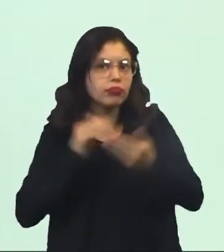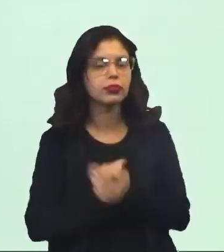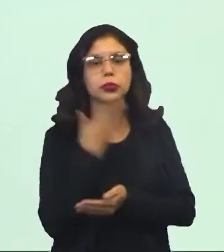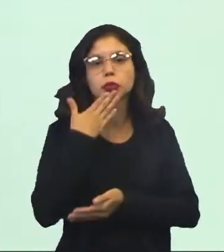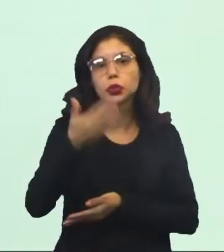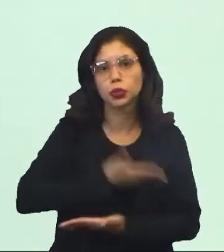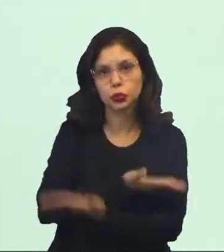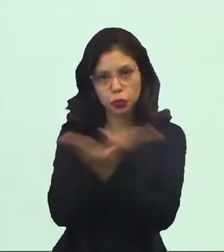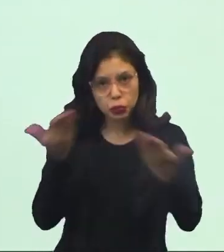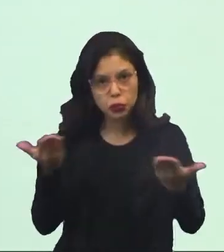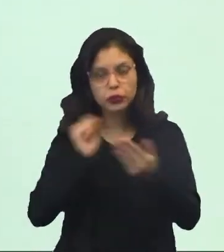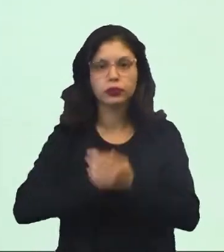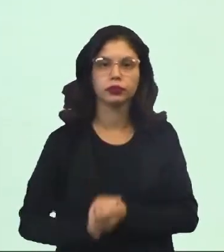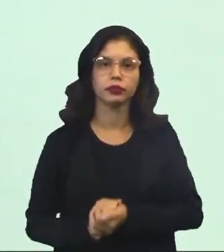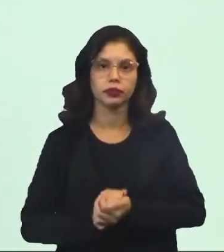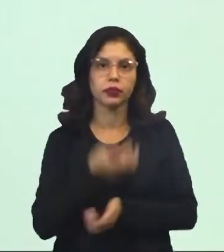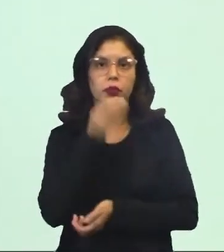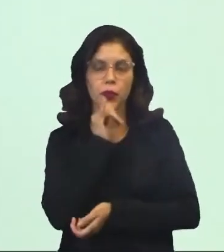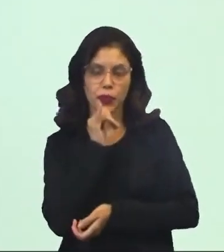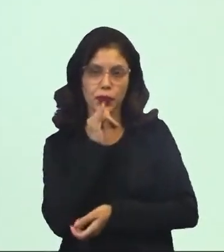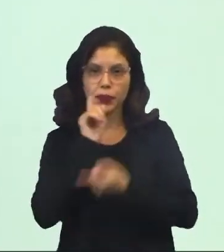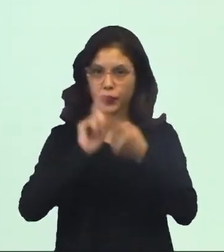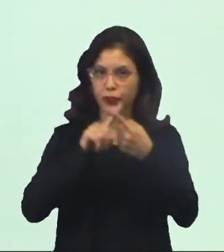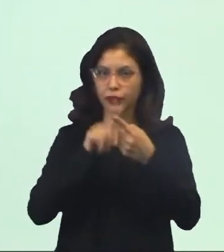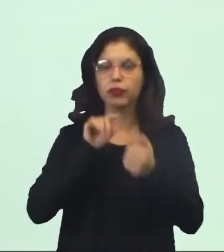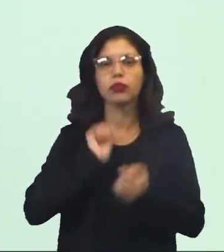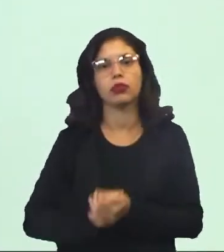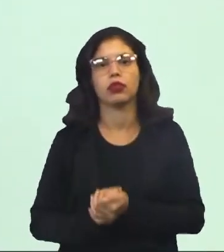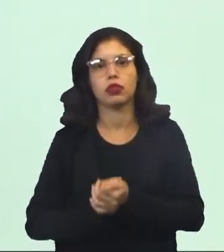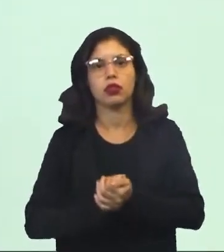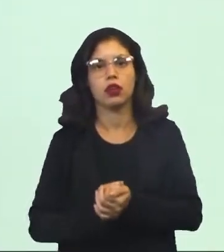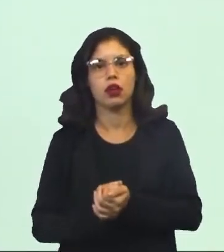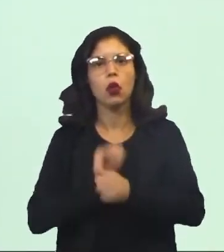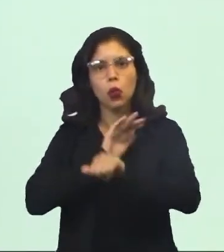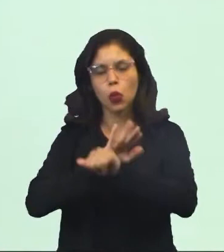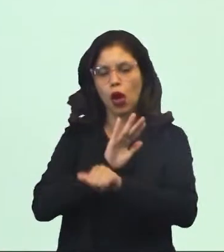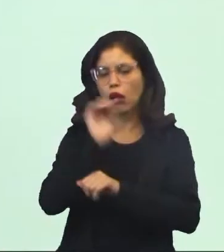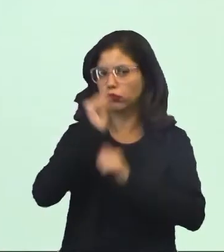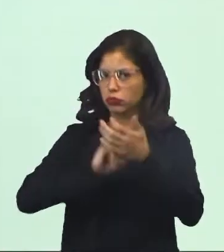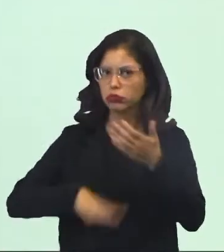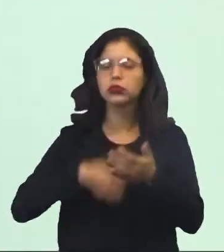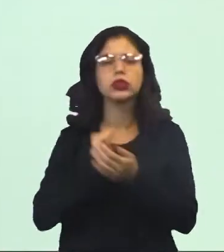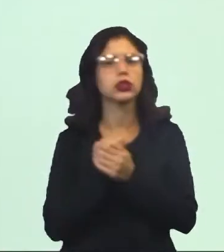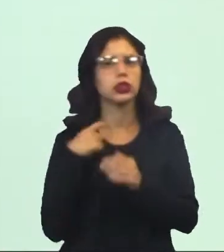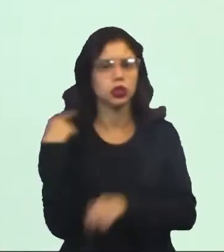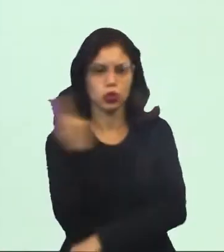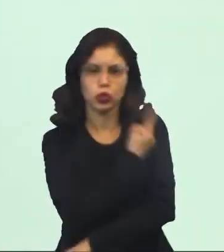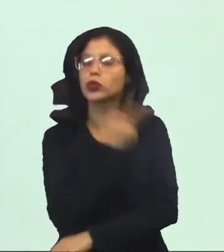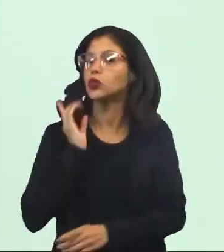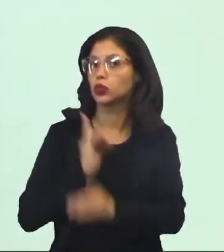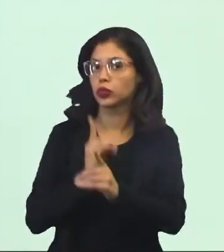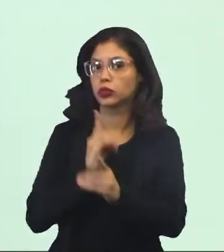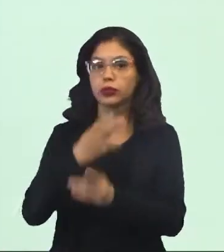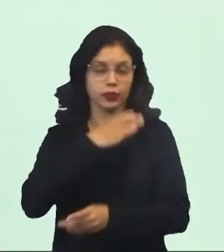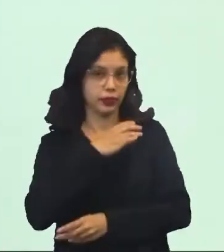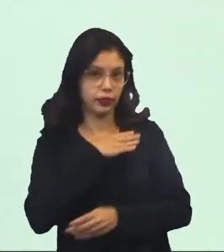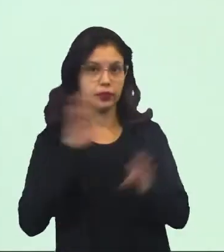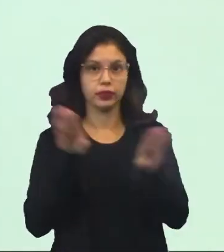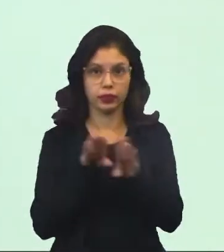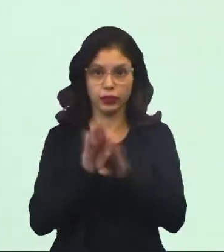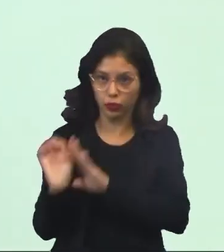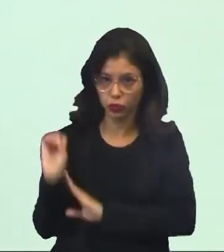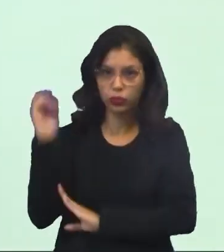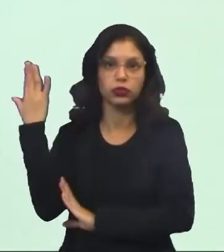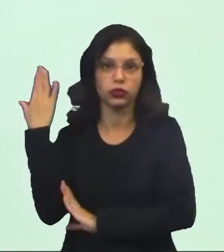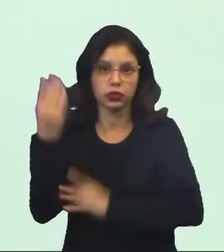para vocês um exemplo de uma atividade, de uma prestação de serviço que nós encontramos na cidade, que